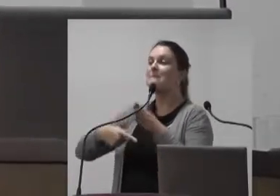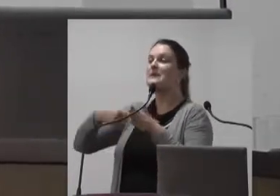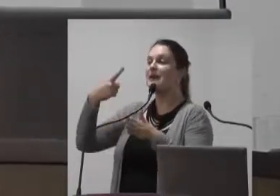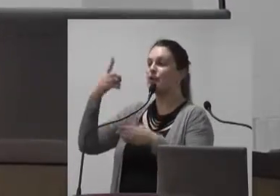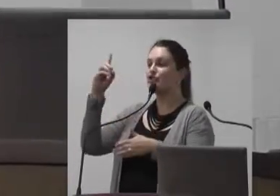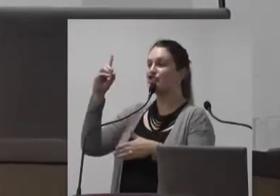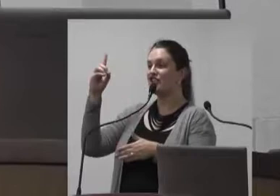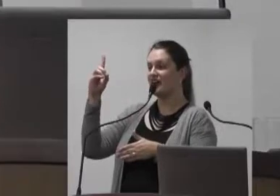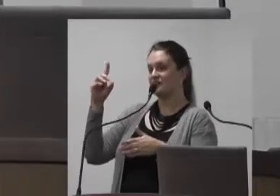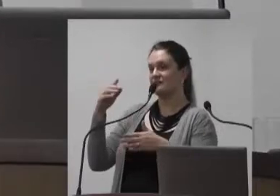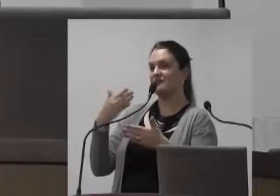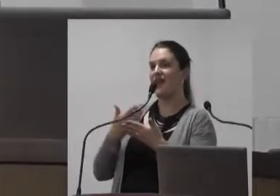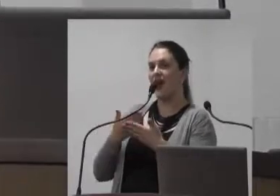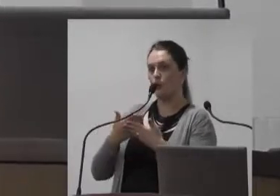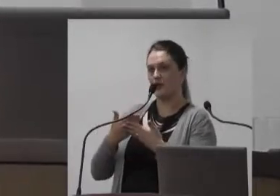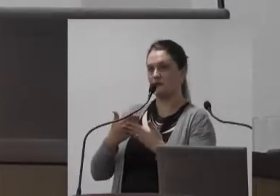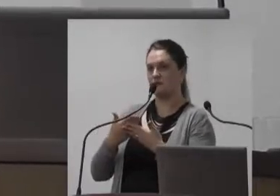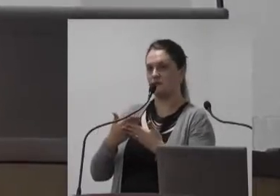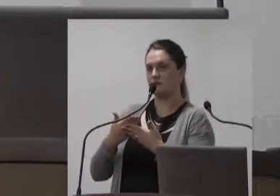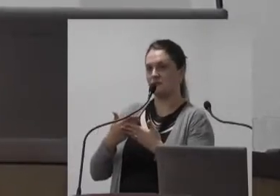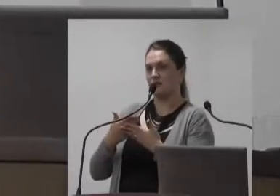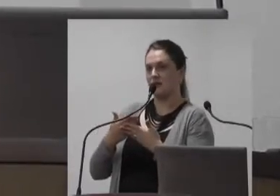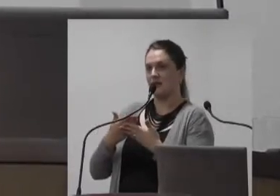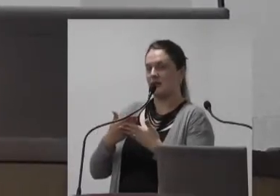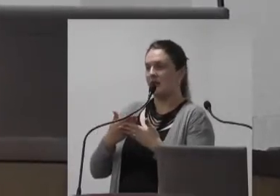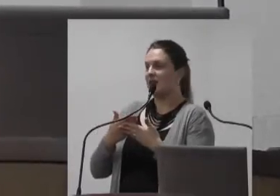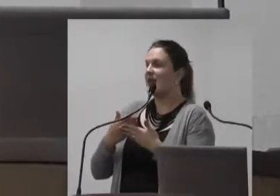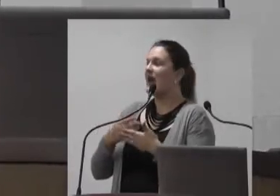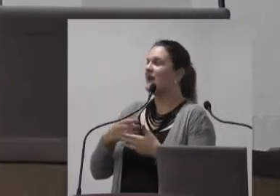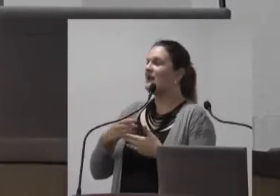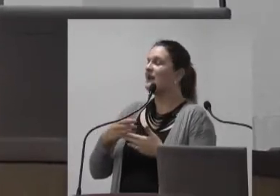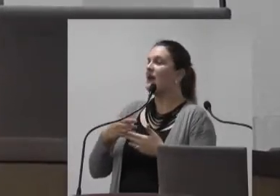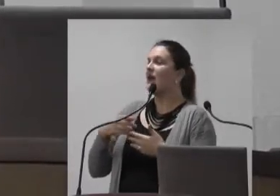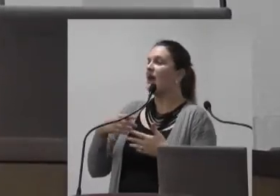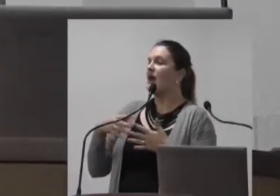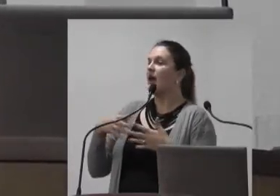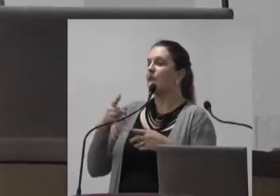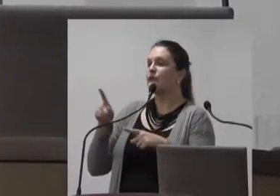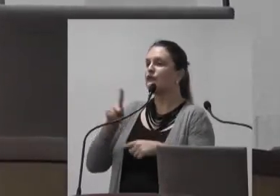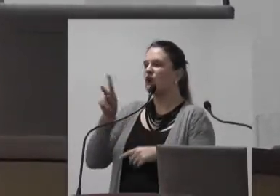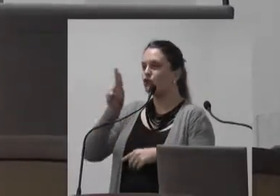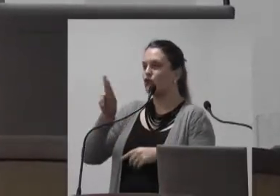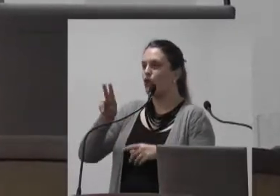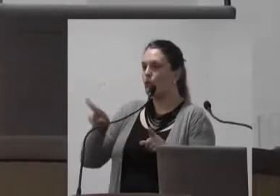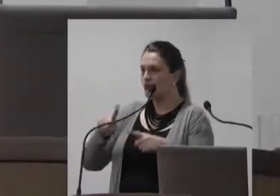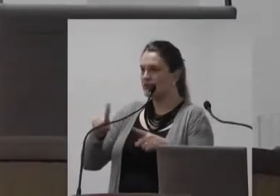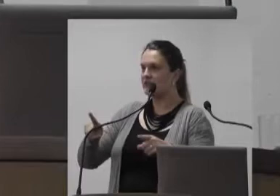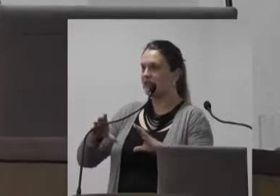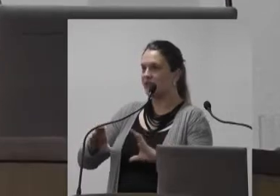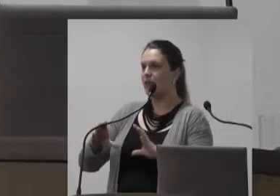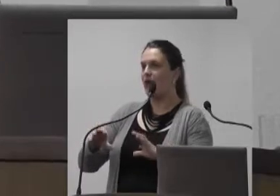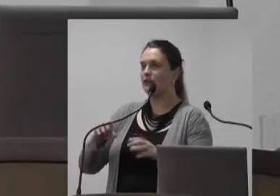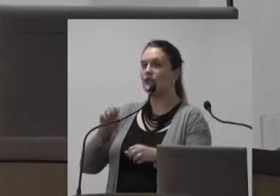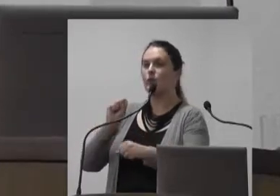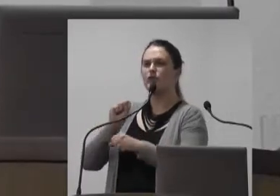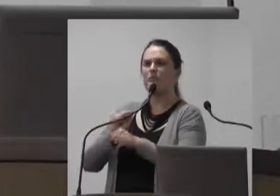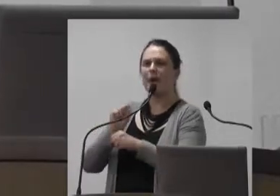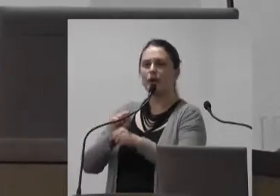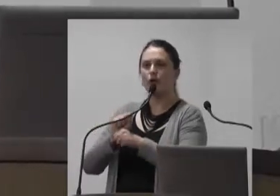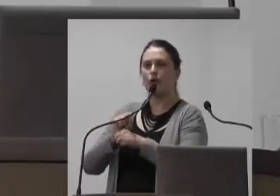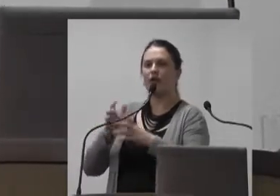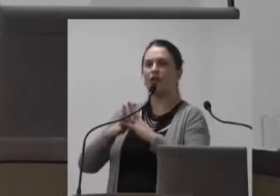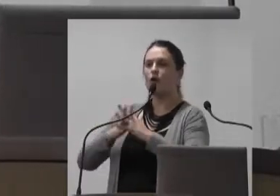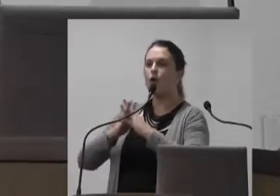porque era primeiro dia de aula. E aí a professora usou música, né, no rádio, e